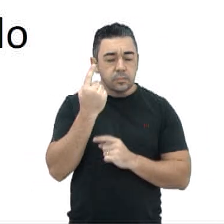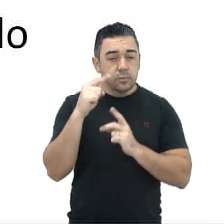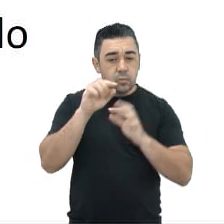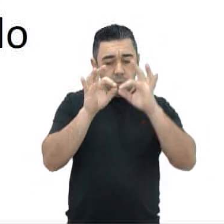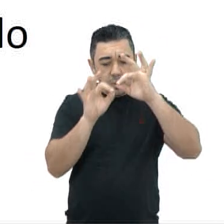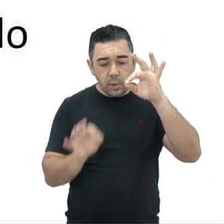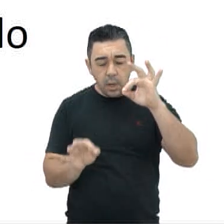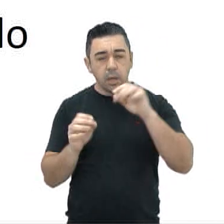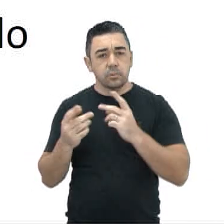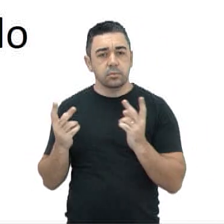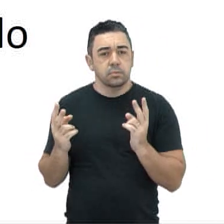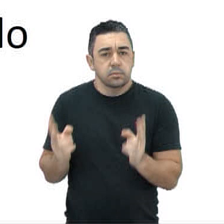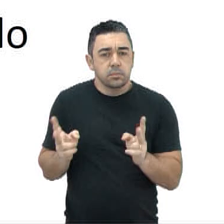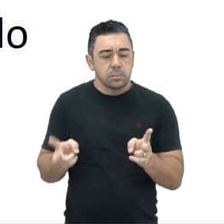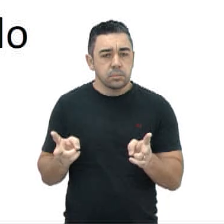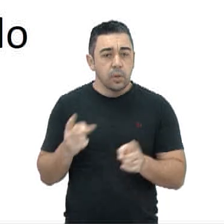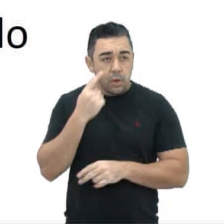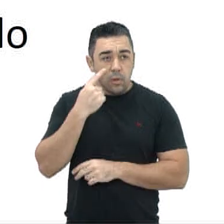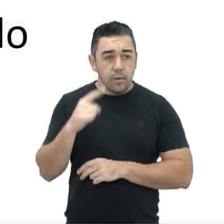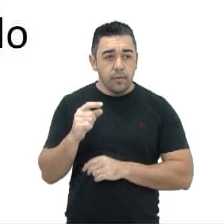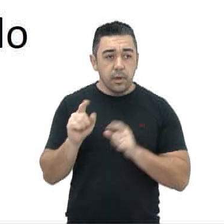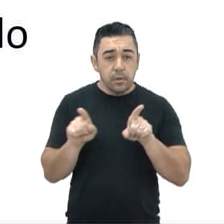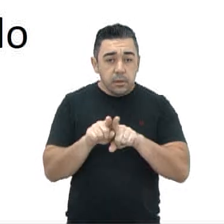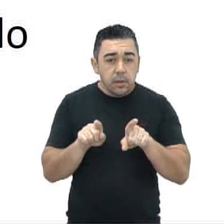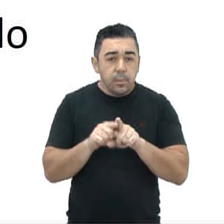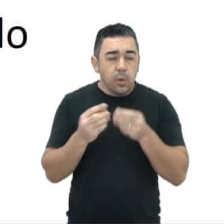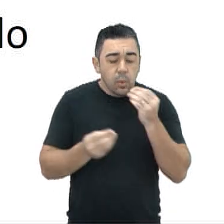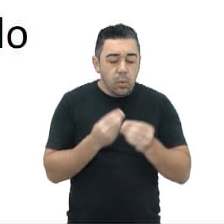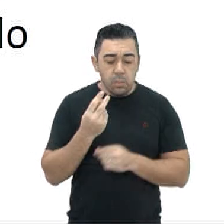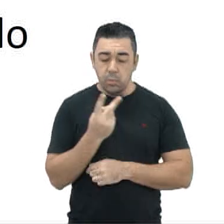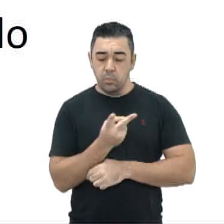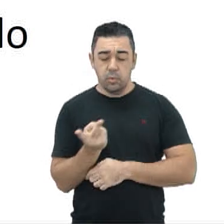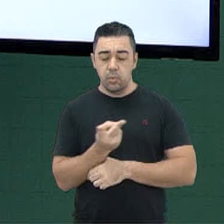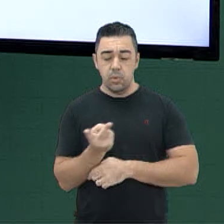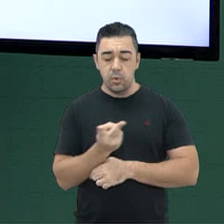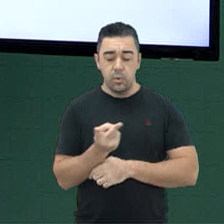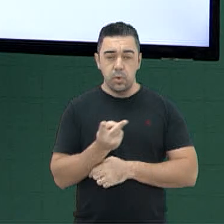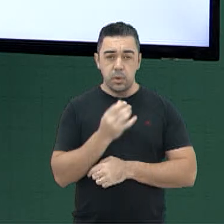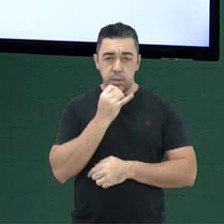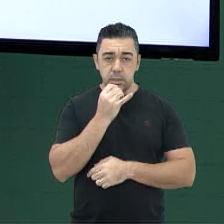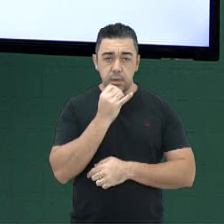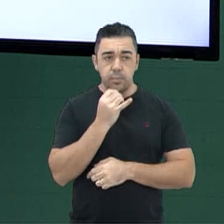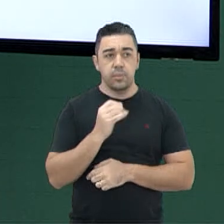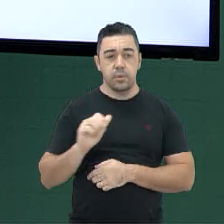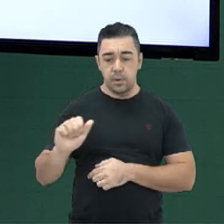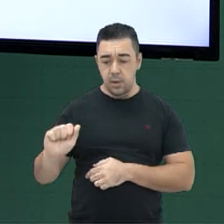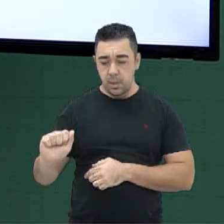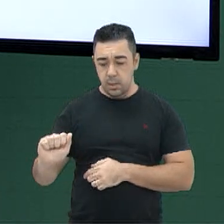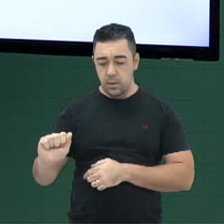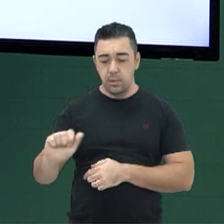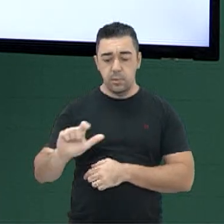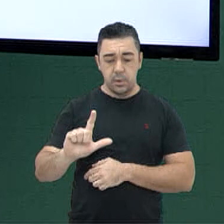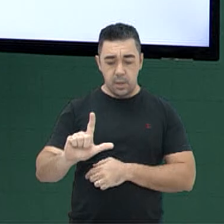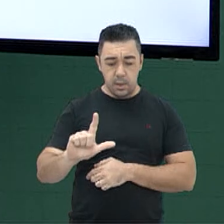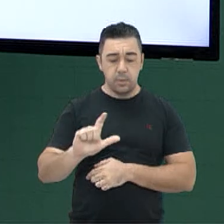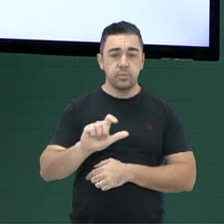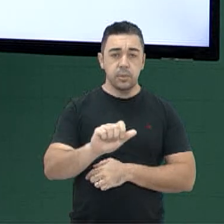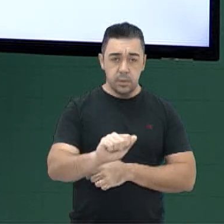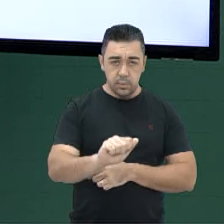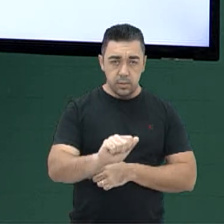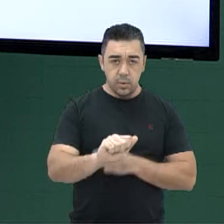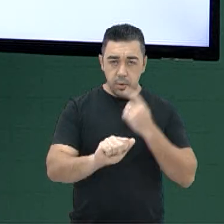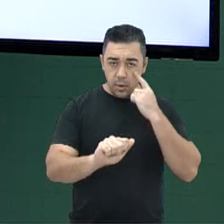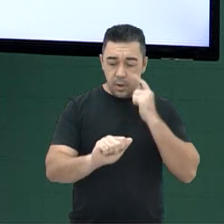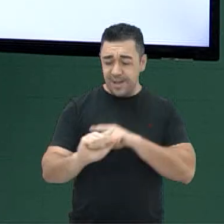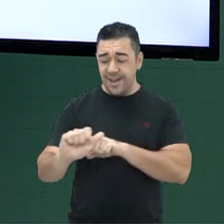a correspondência e olhem a posição dele, ângulo, lado e ângulo, certo? Então nós temos que